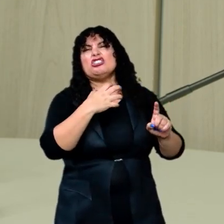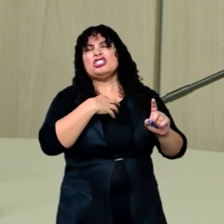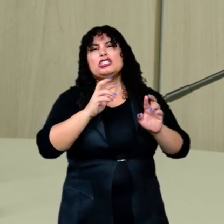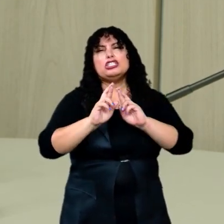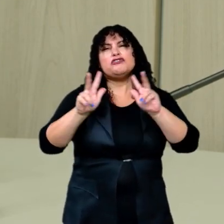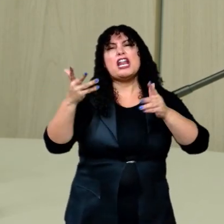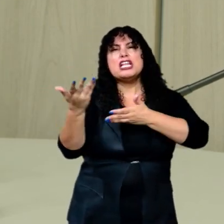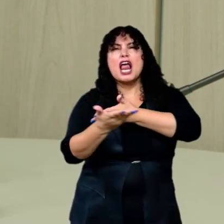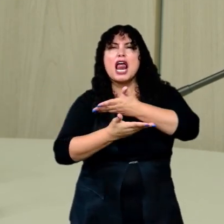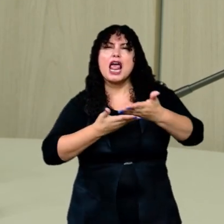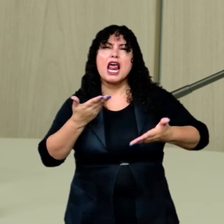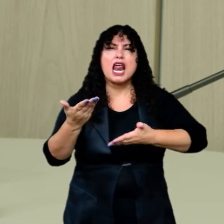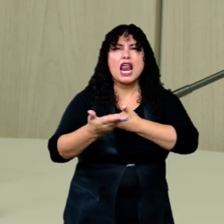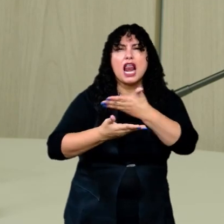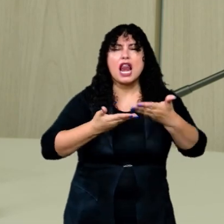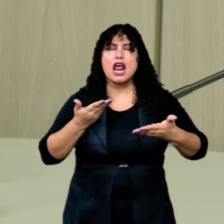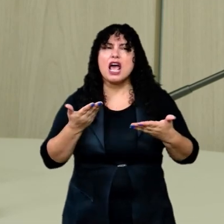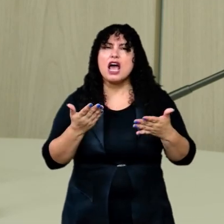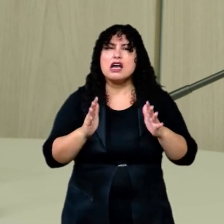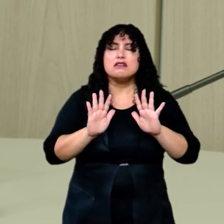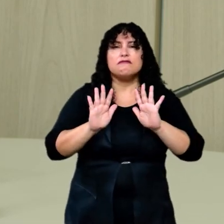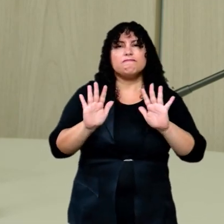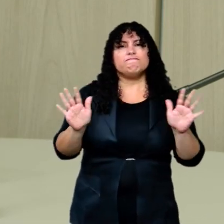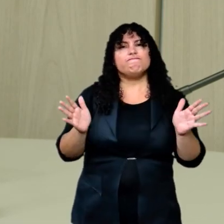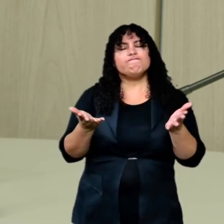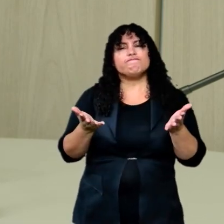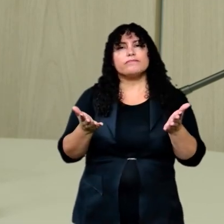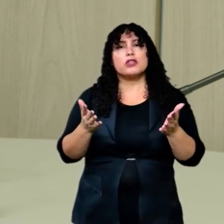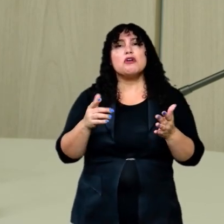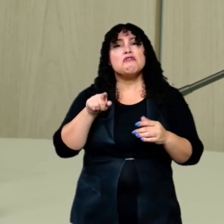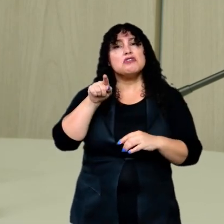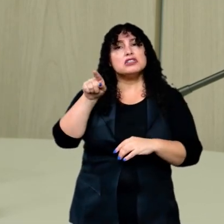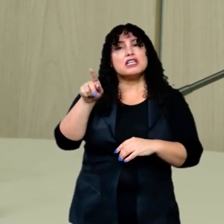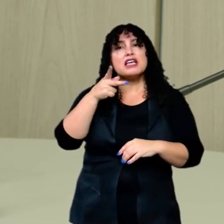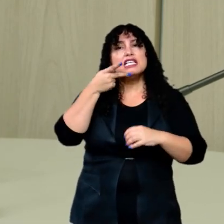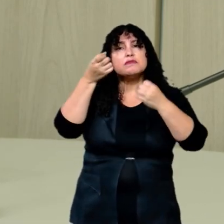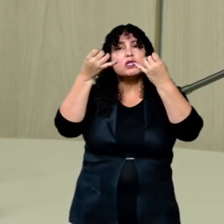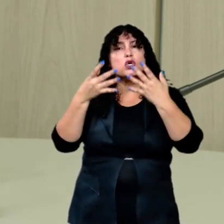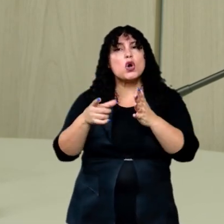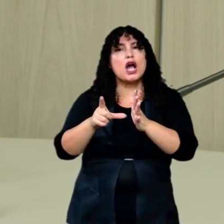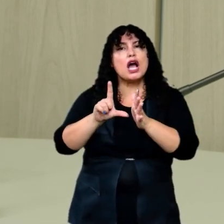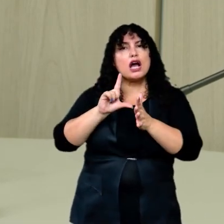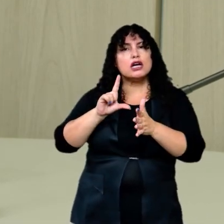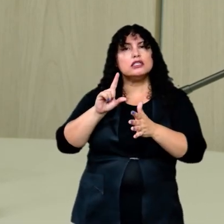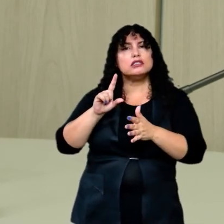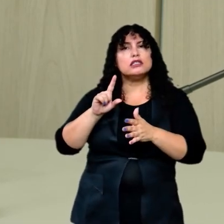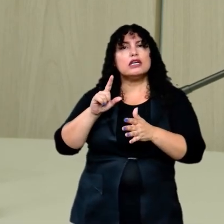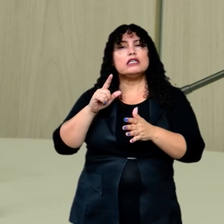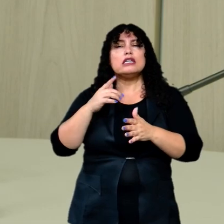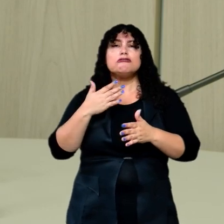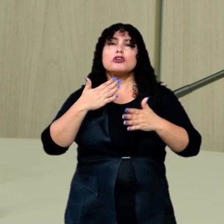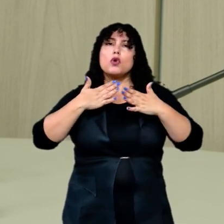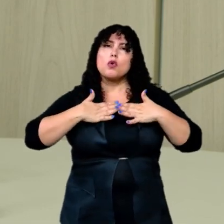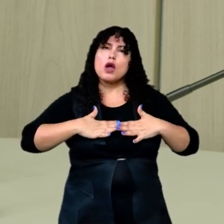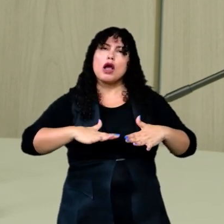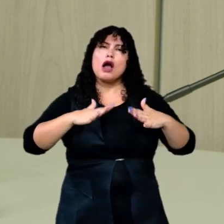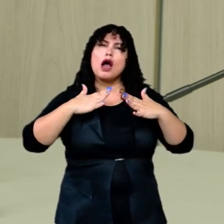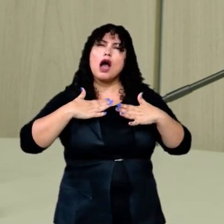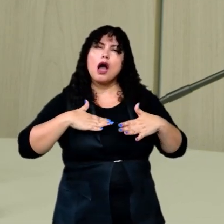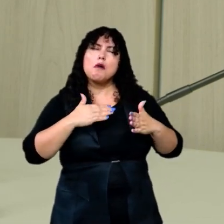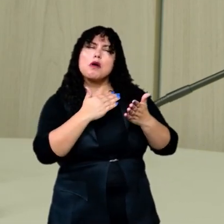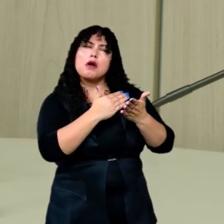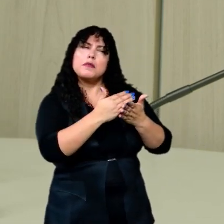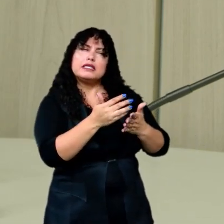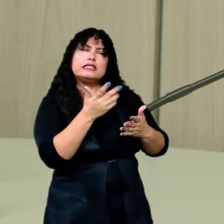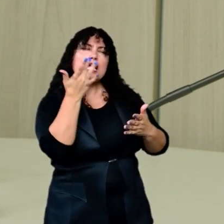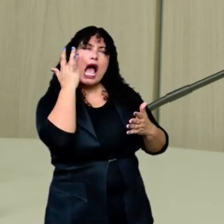de interagir, aquela coisa toda, né? Então, você mesmo mencionou antes de a gente ir pelas beiradas, né? De comentar, mas será que